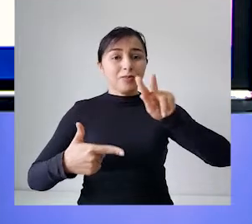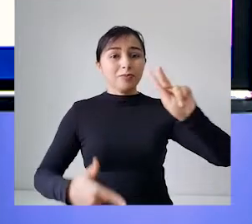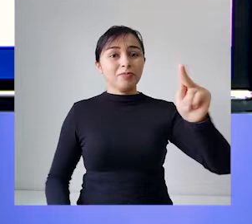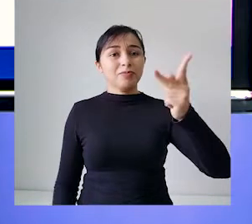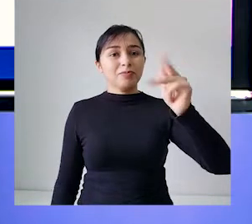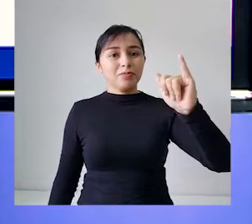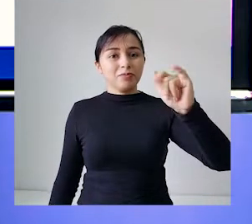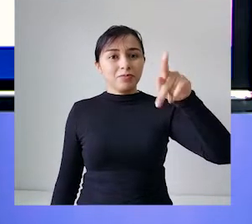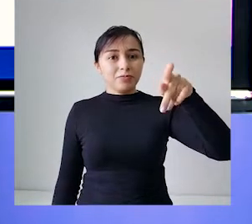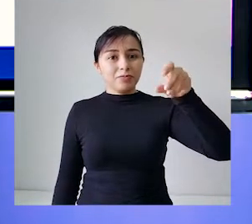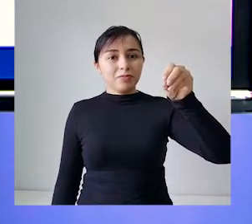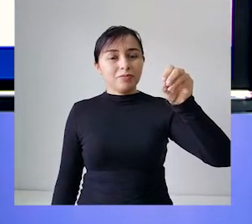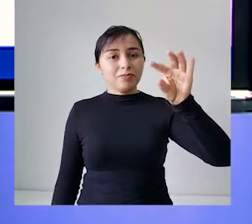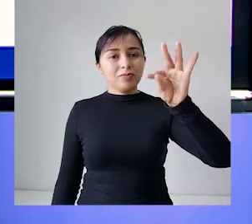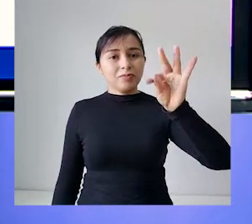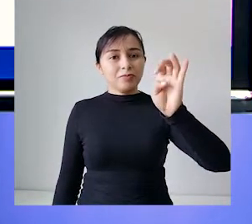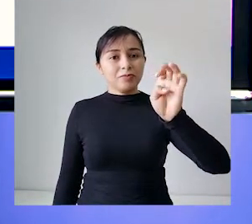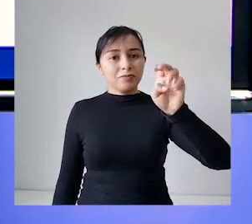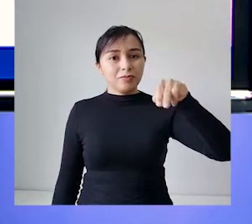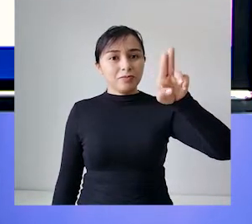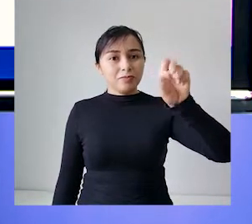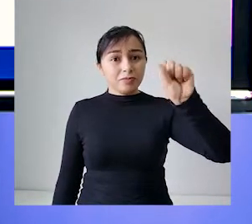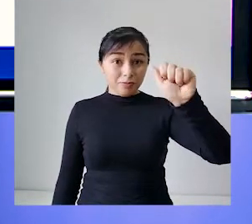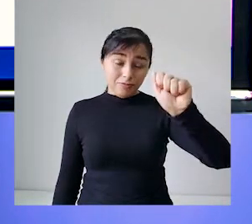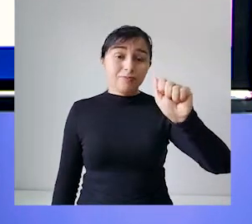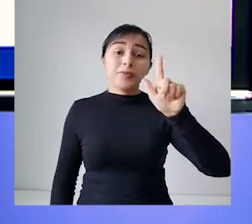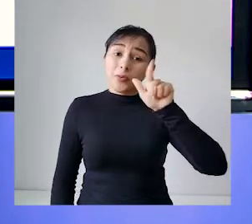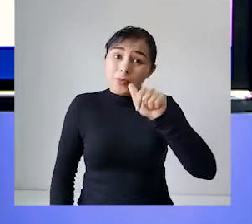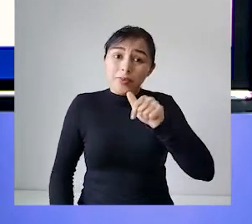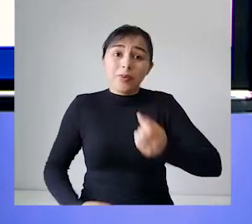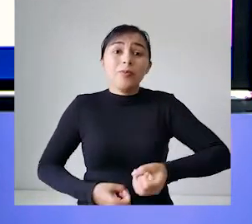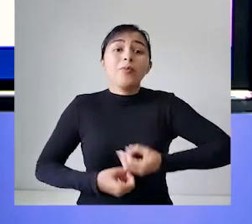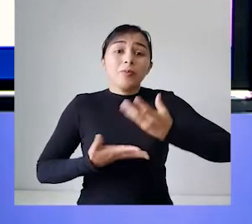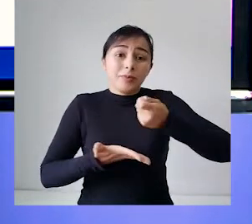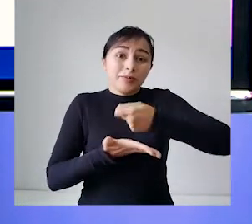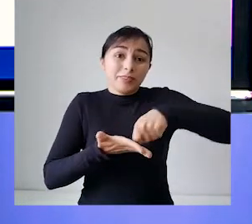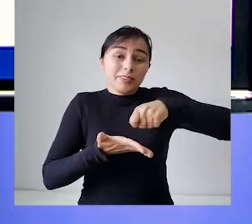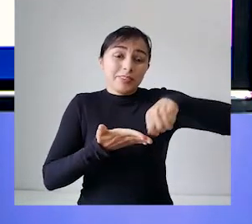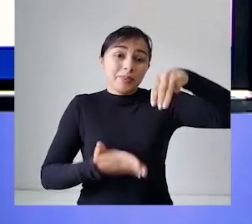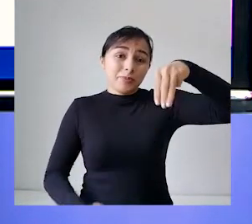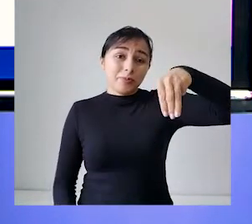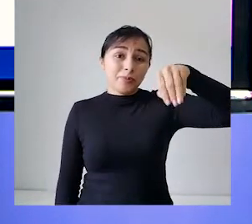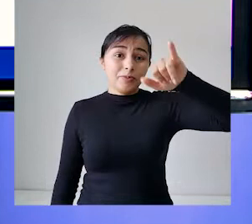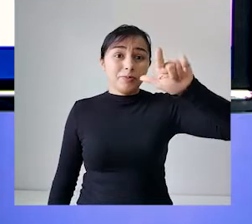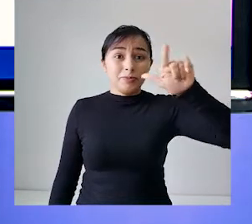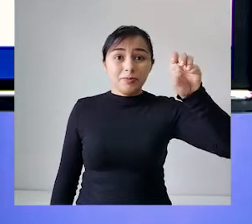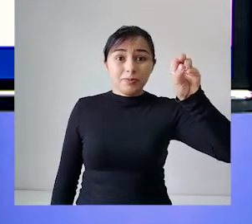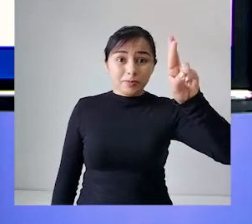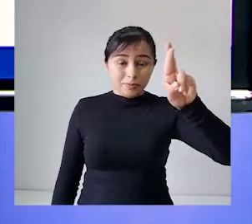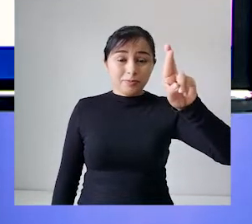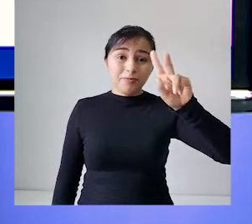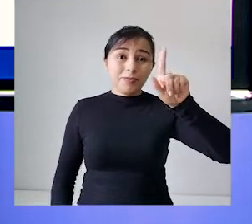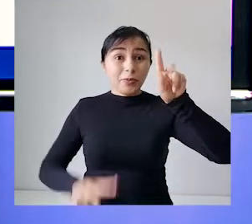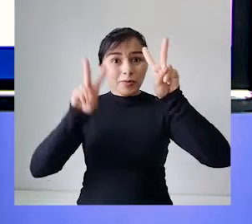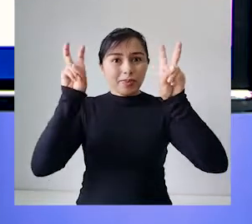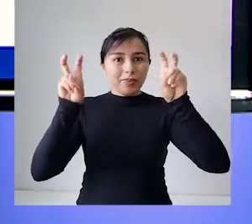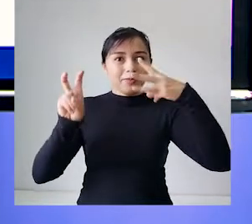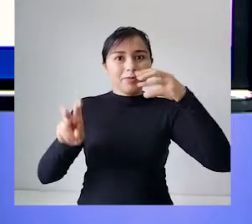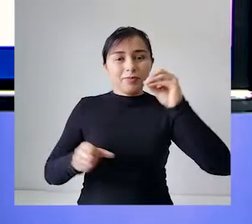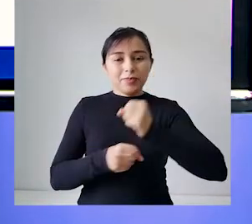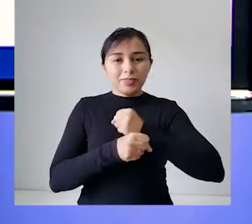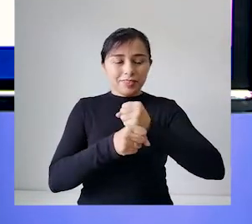hipotenusa. Então esse aqui é um poema de Milor Fernandes, 30 anos de mim mesmo.